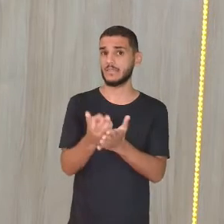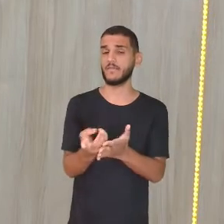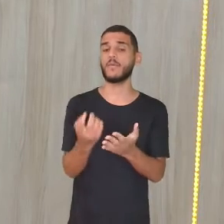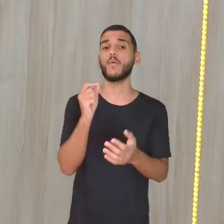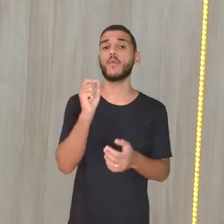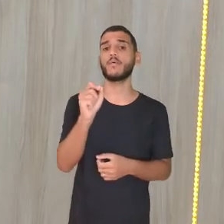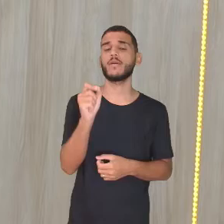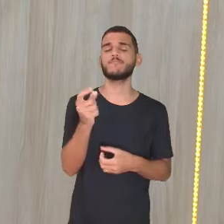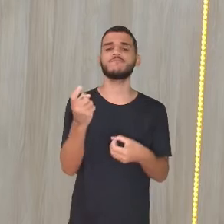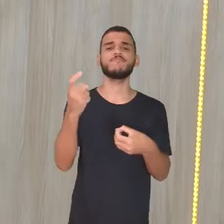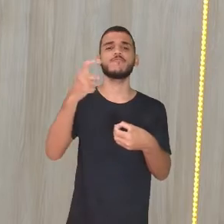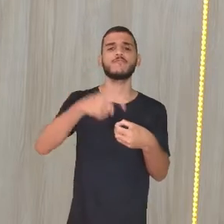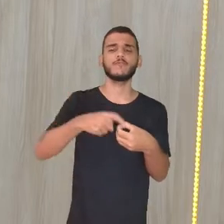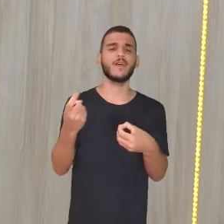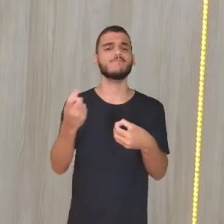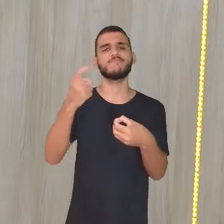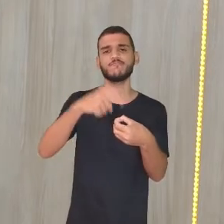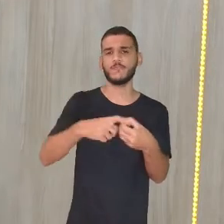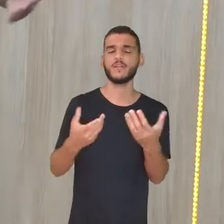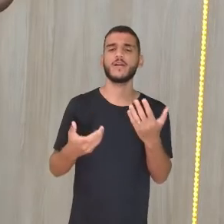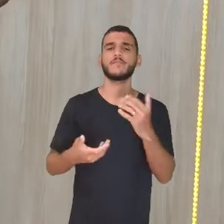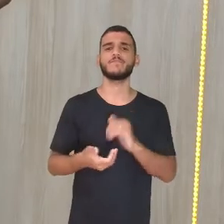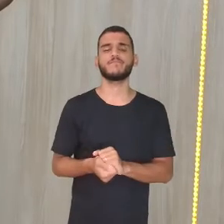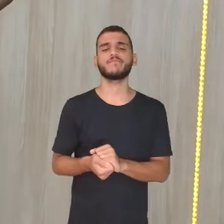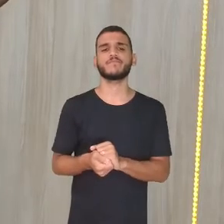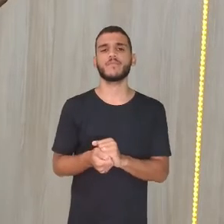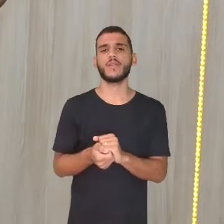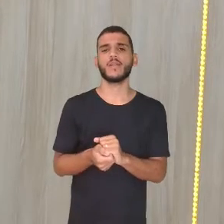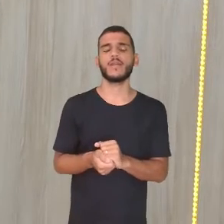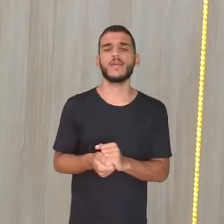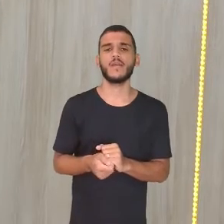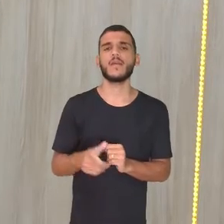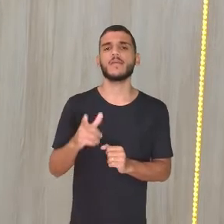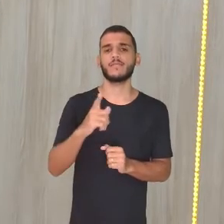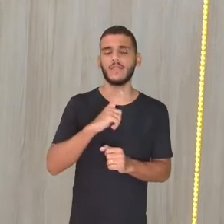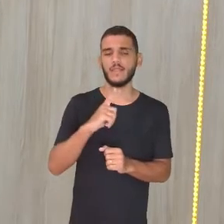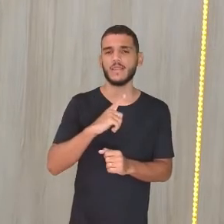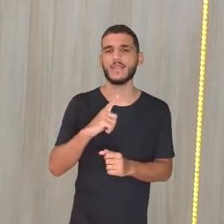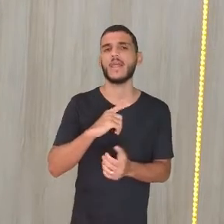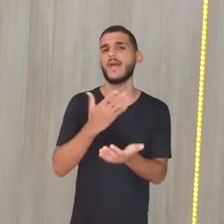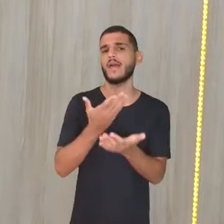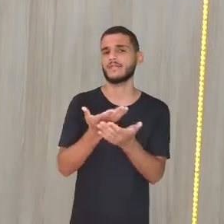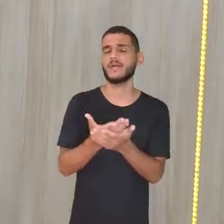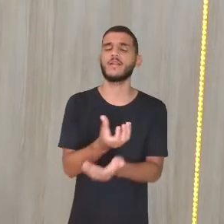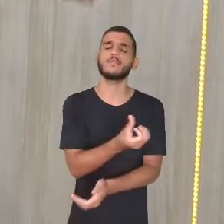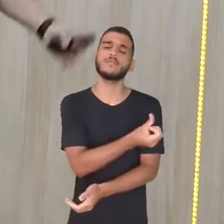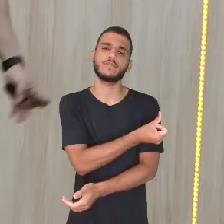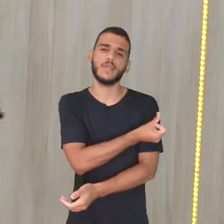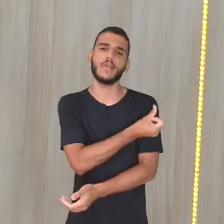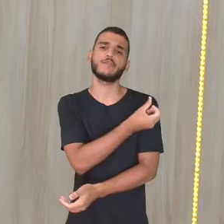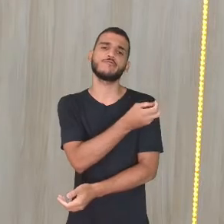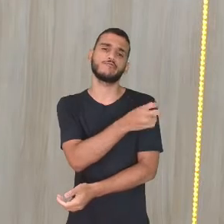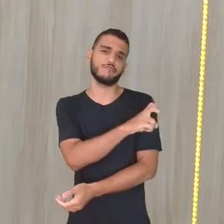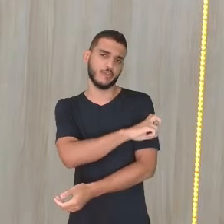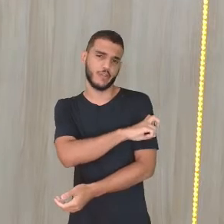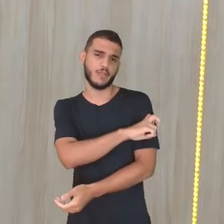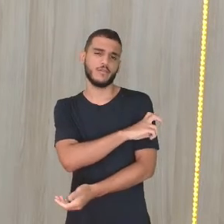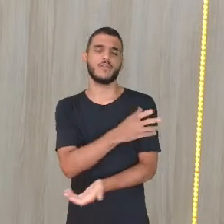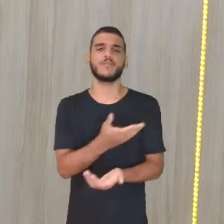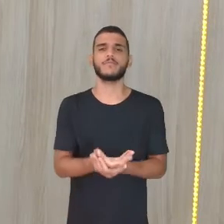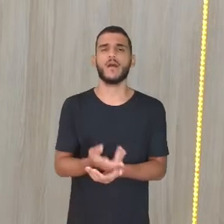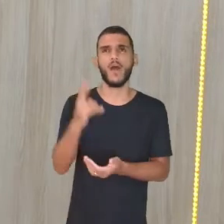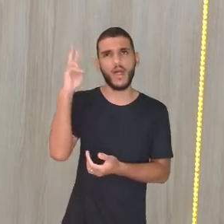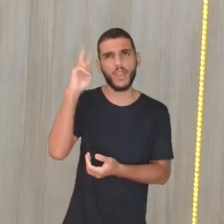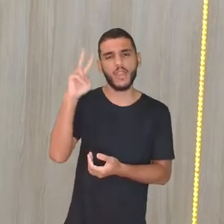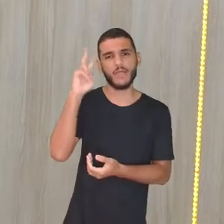tá? Você pode voltar aí e assistir às aulas do 6º ano, do 5º ano, para